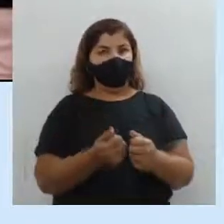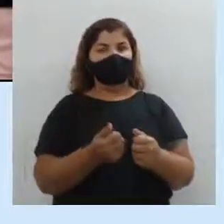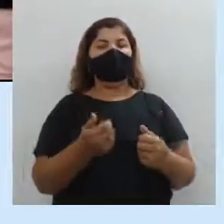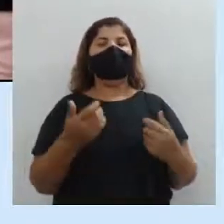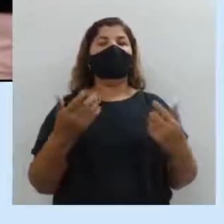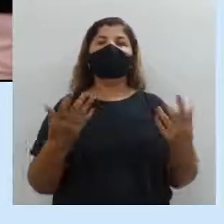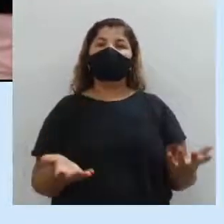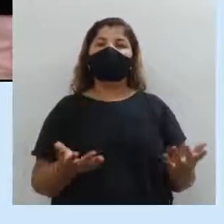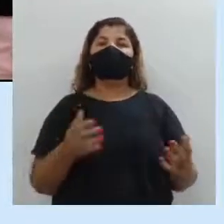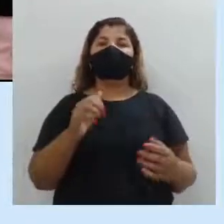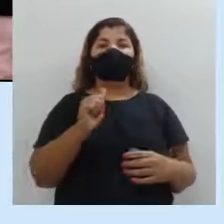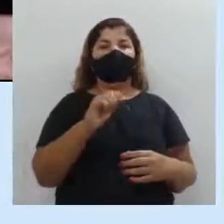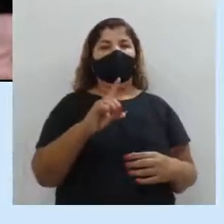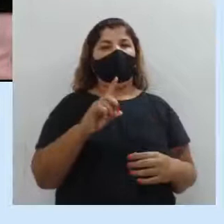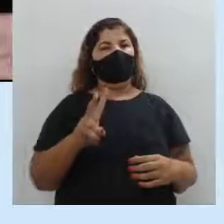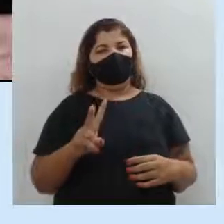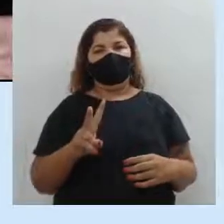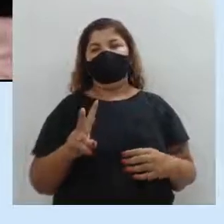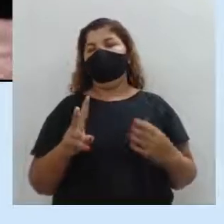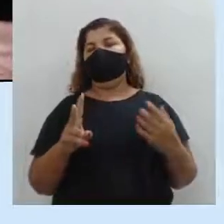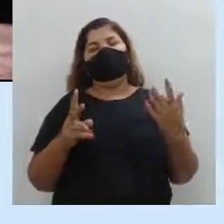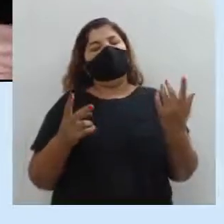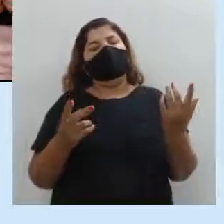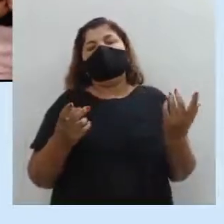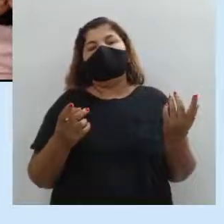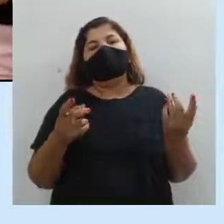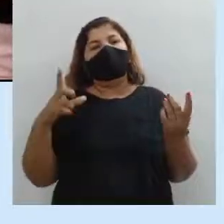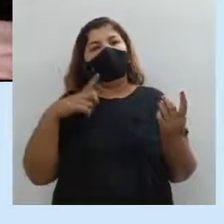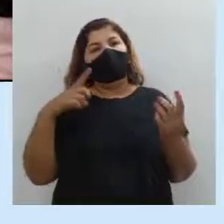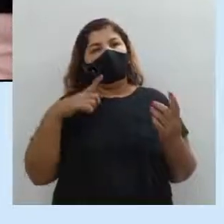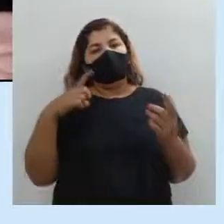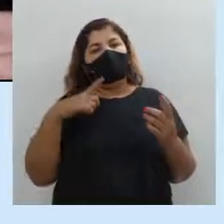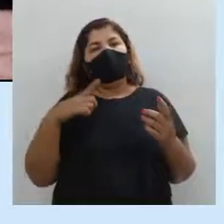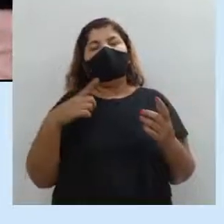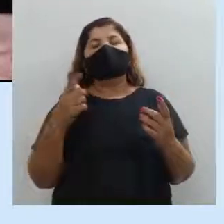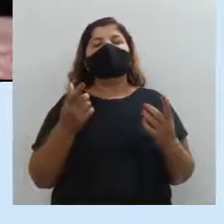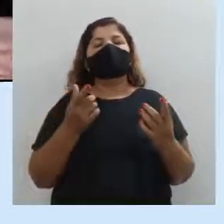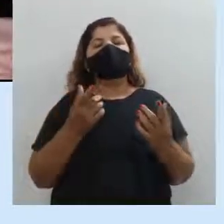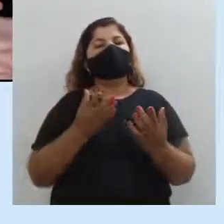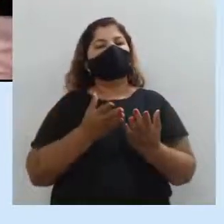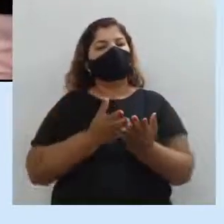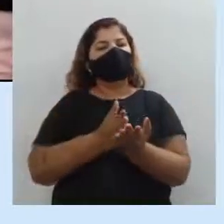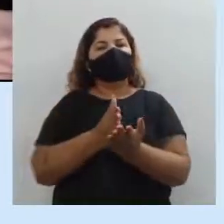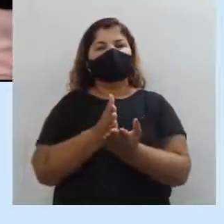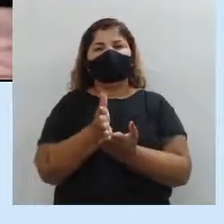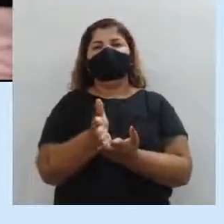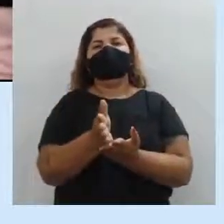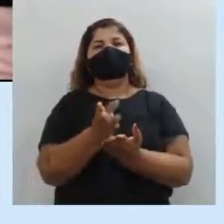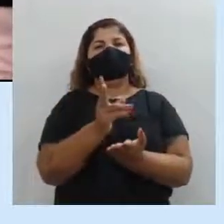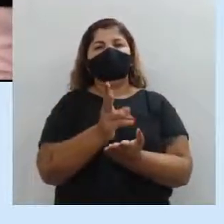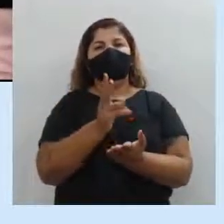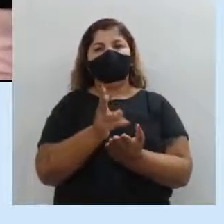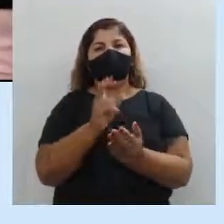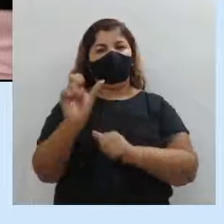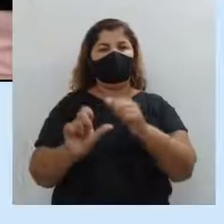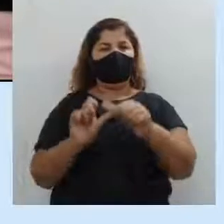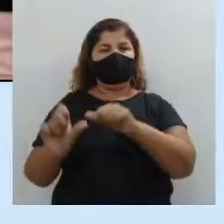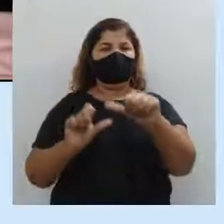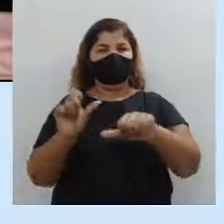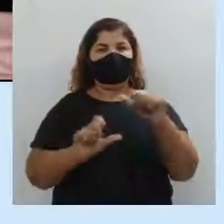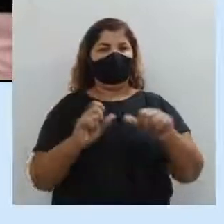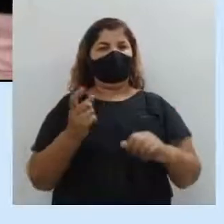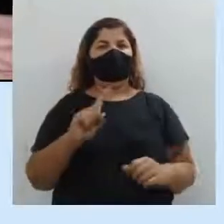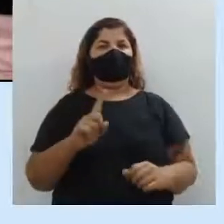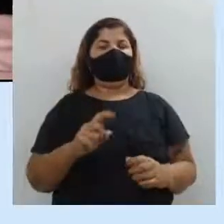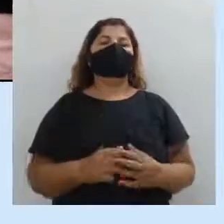dizer que o advérbio é uma classe gramatical considerada tradicionalmente como sendo invariável.